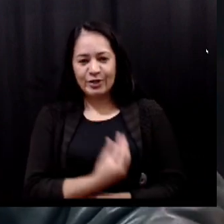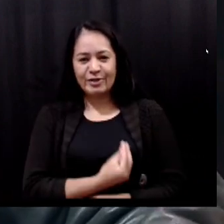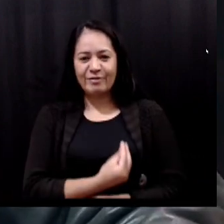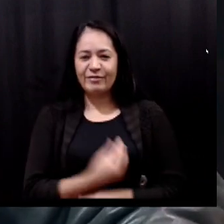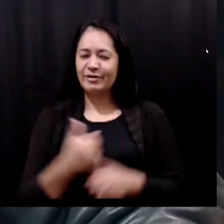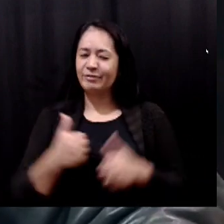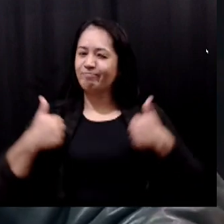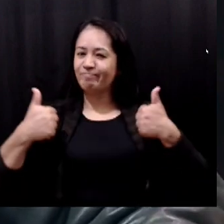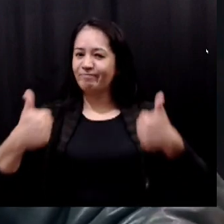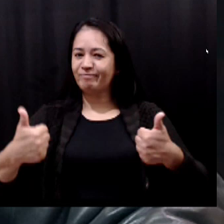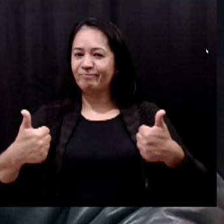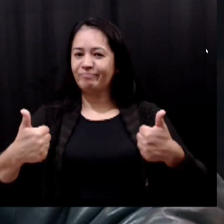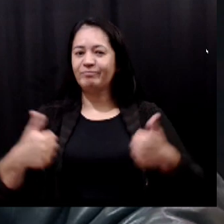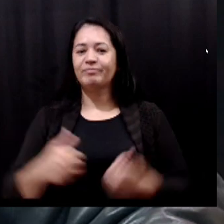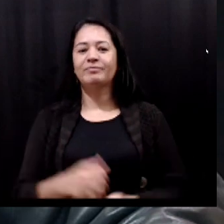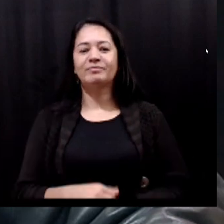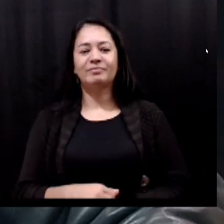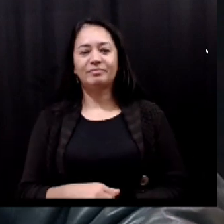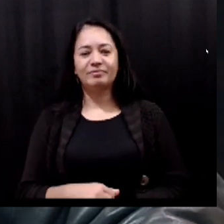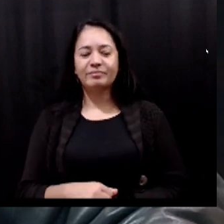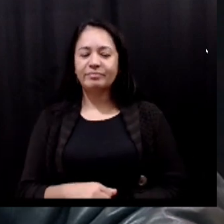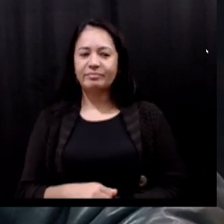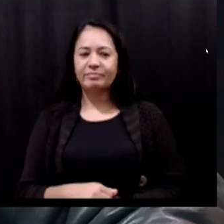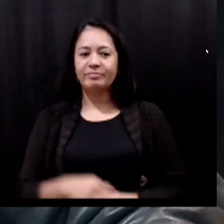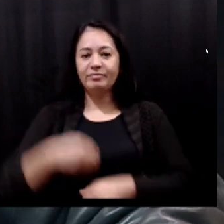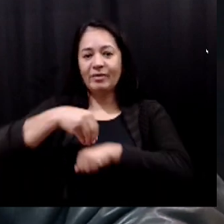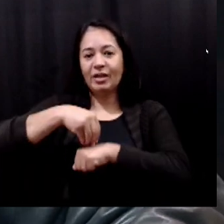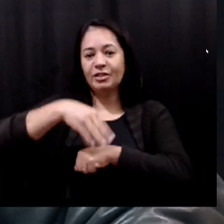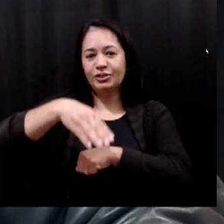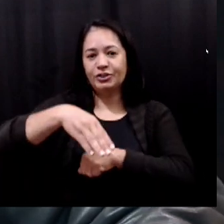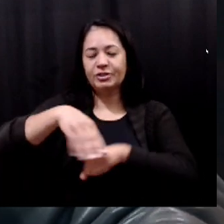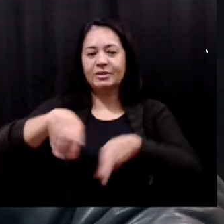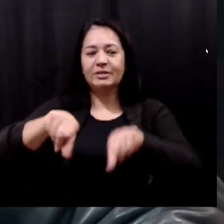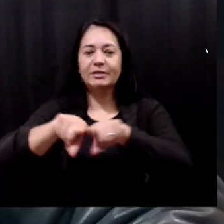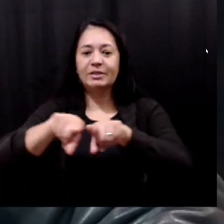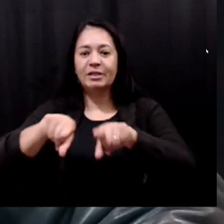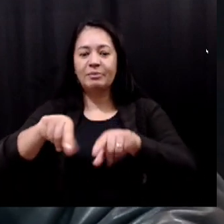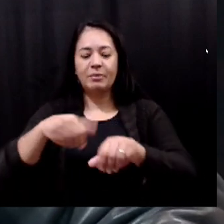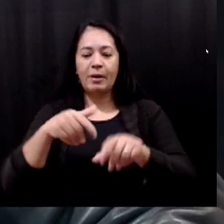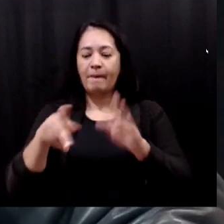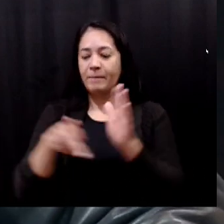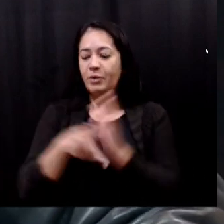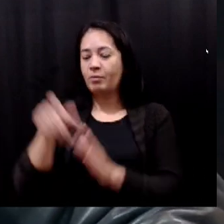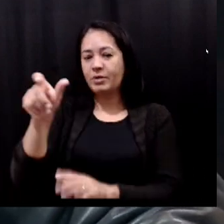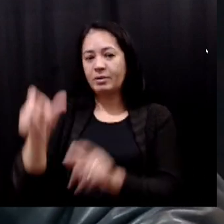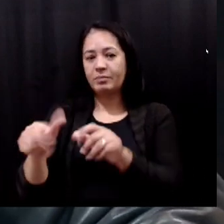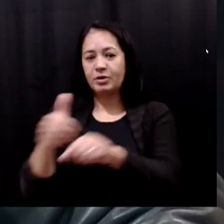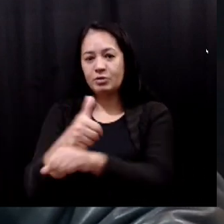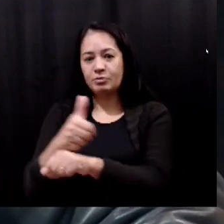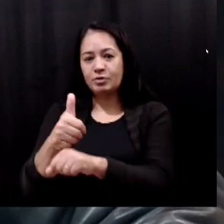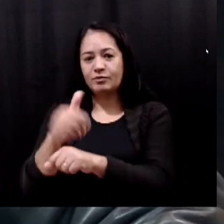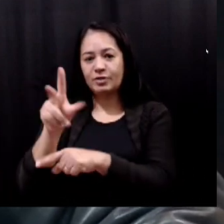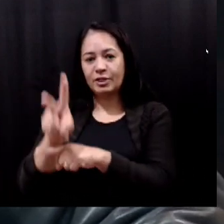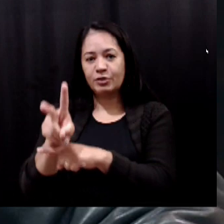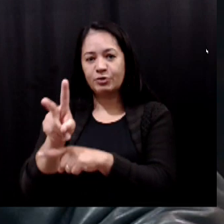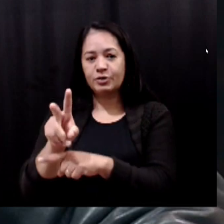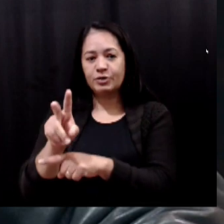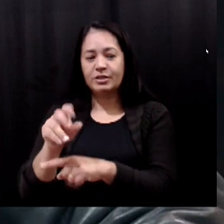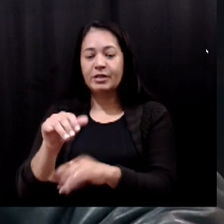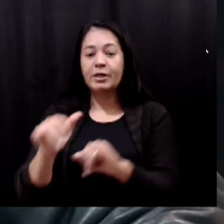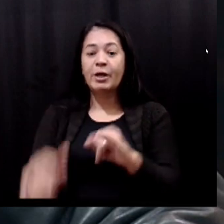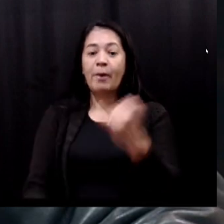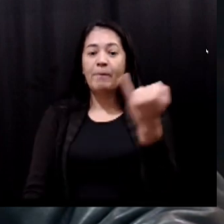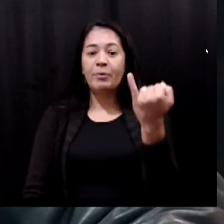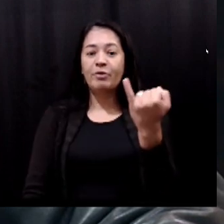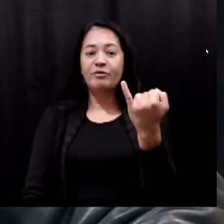né? Essa dica também que eu passo para os cuidadores, e aproveitando a dica que